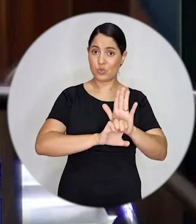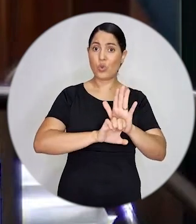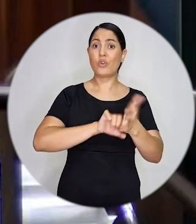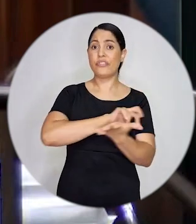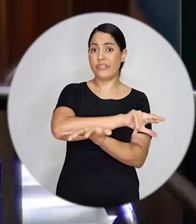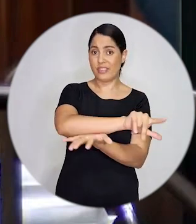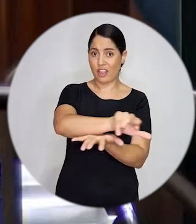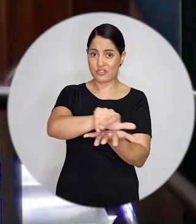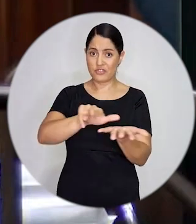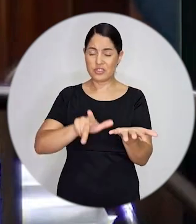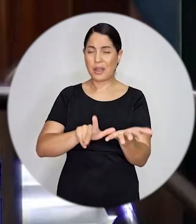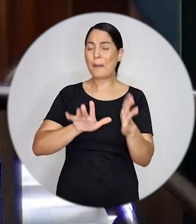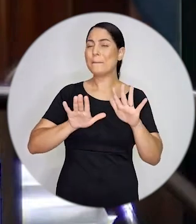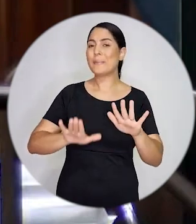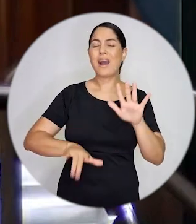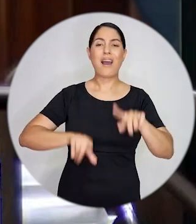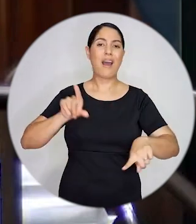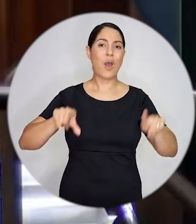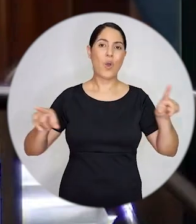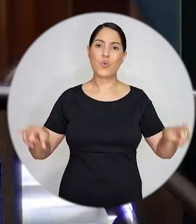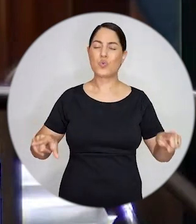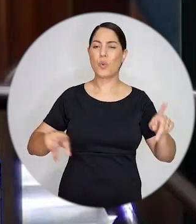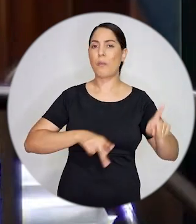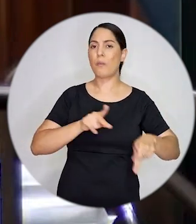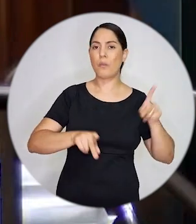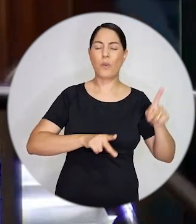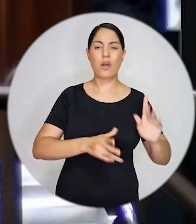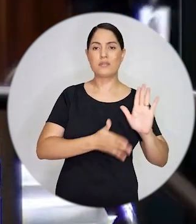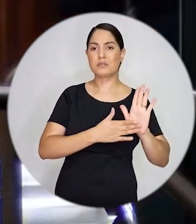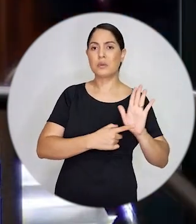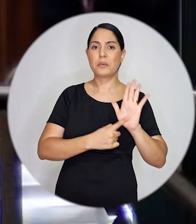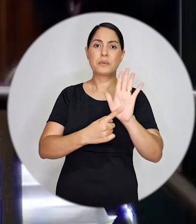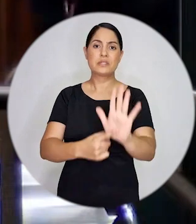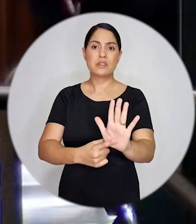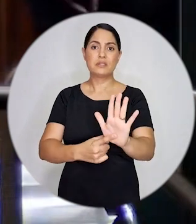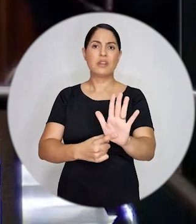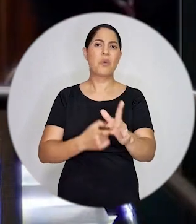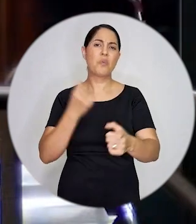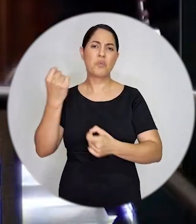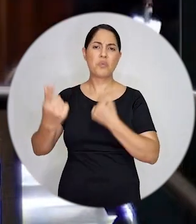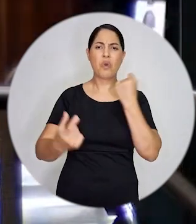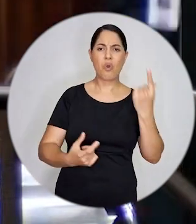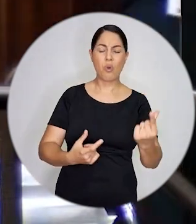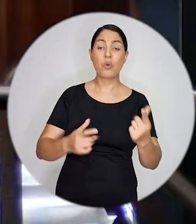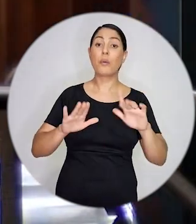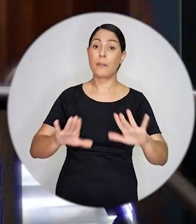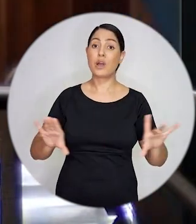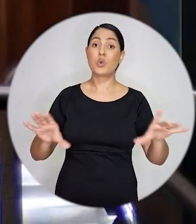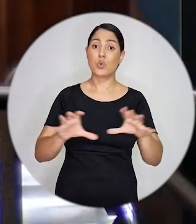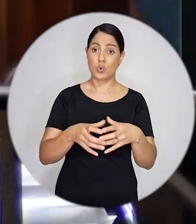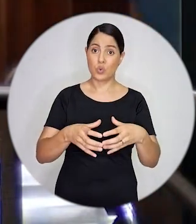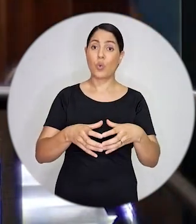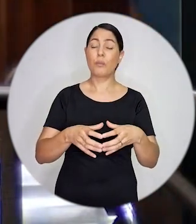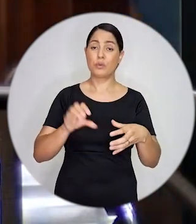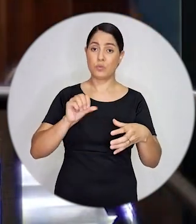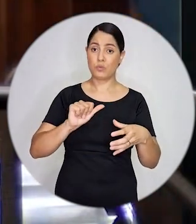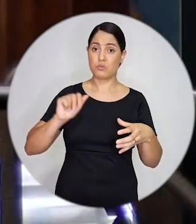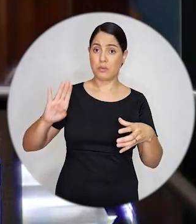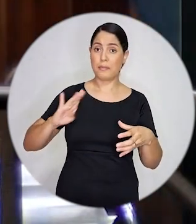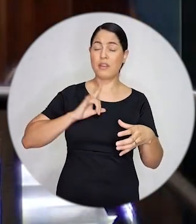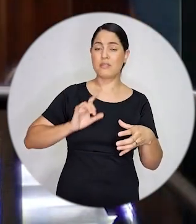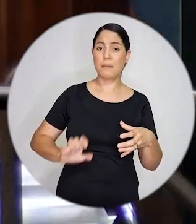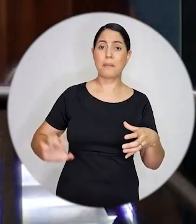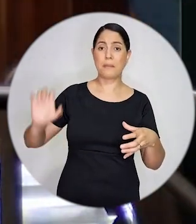da Diversidade, que foi apresentado por iniciativa popular. Pouquíssimos projetos de lei são apresentados por iniciativa popular, e isso foi movimentação das